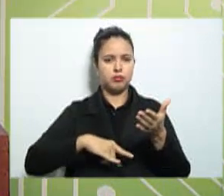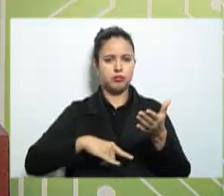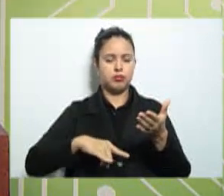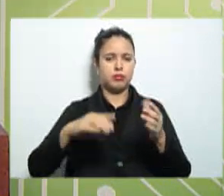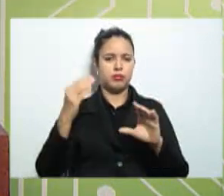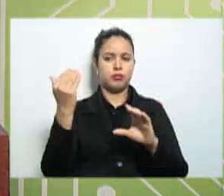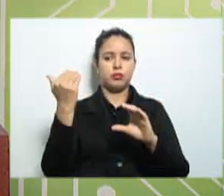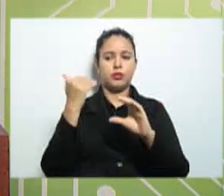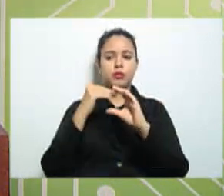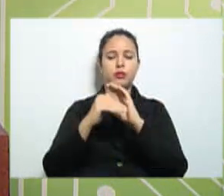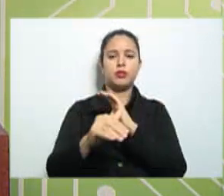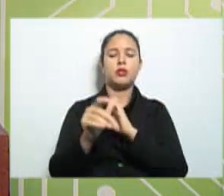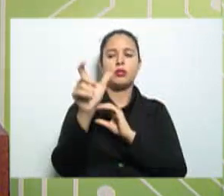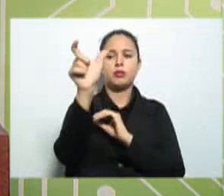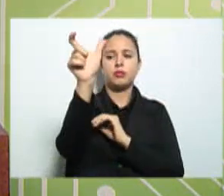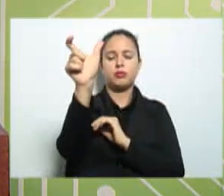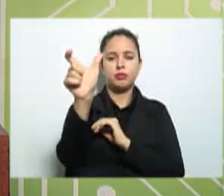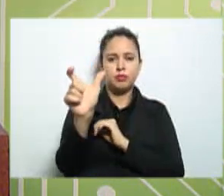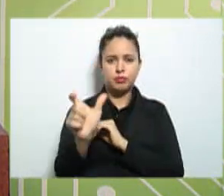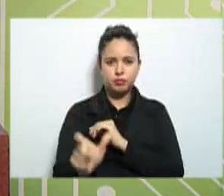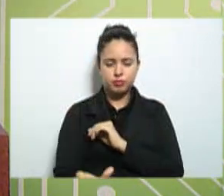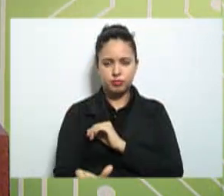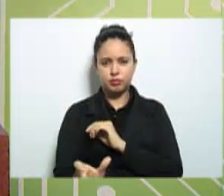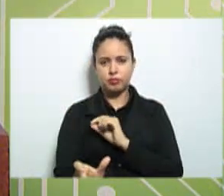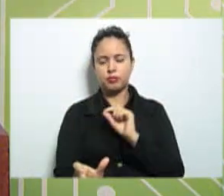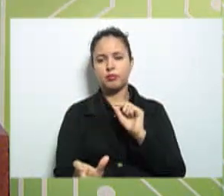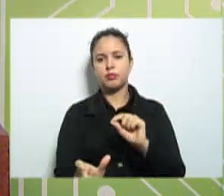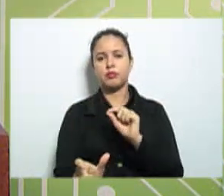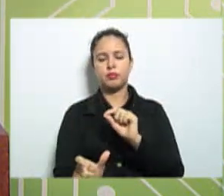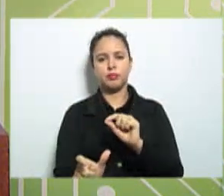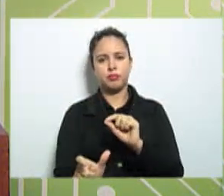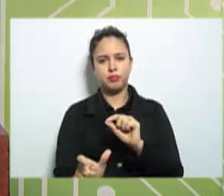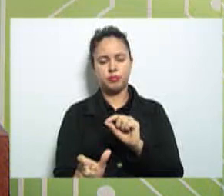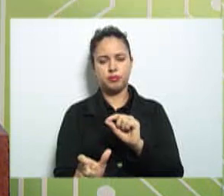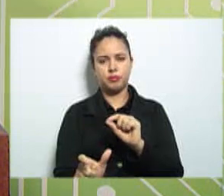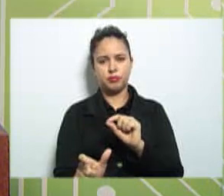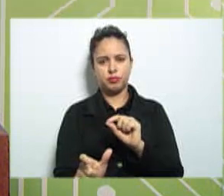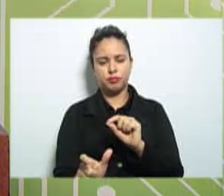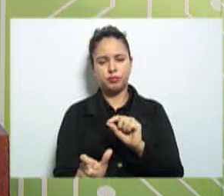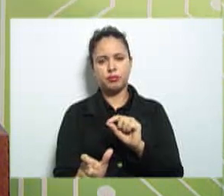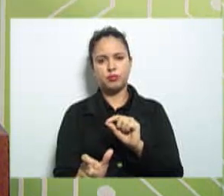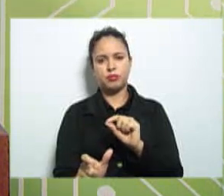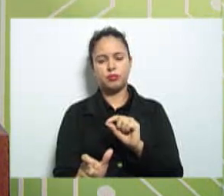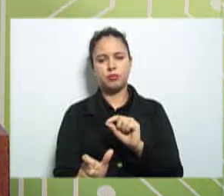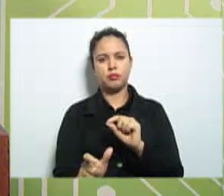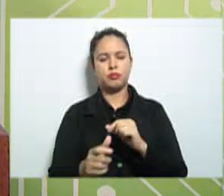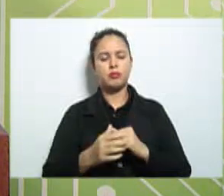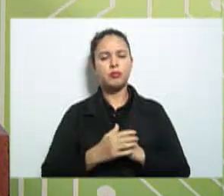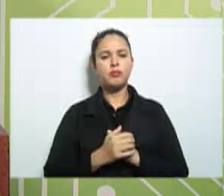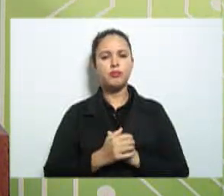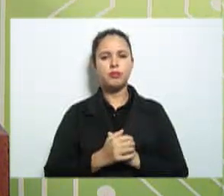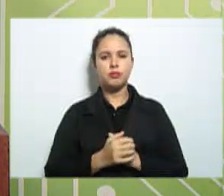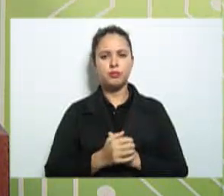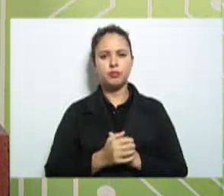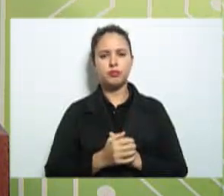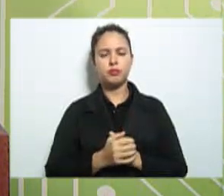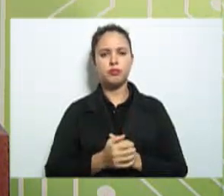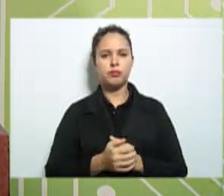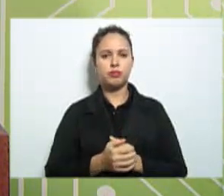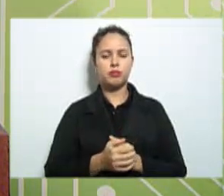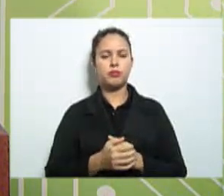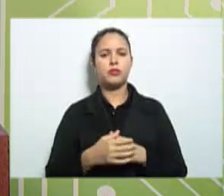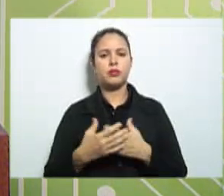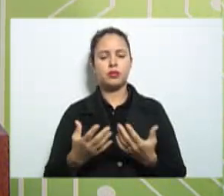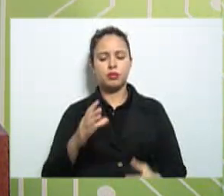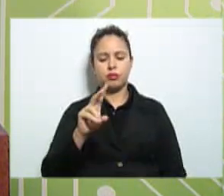presidente, nem para o senador presidente do Senado e nem para o juiz ministro e nem para o presidente do STF, qual